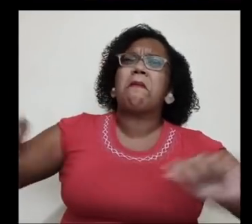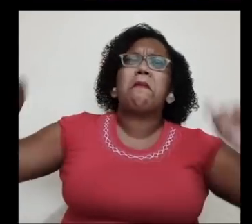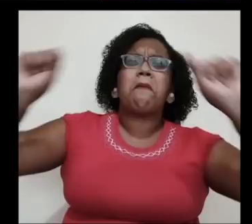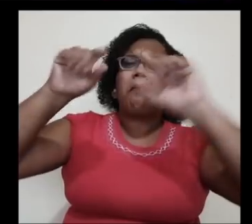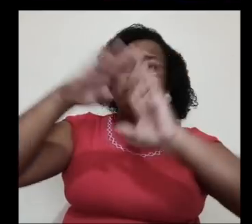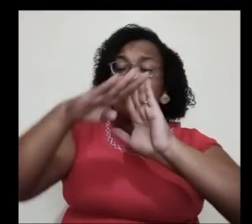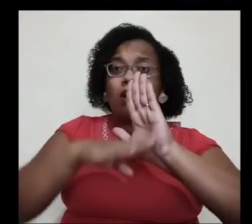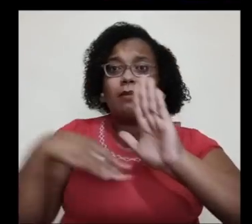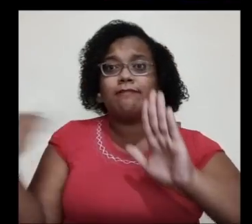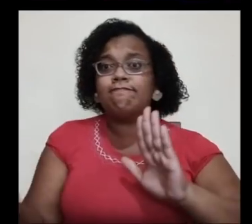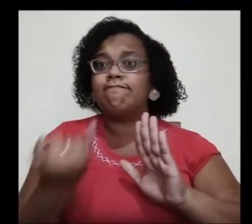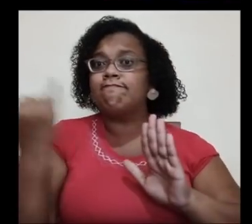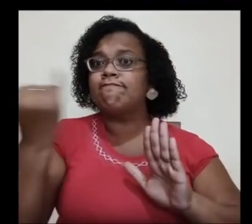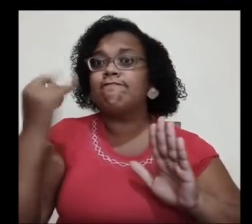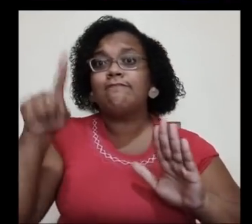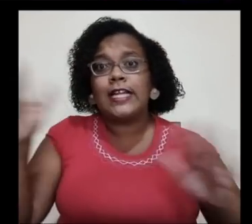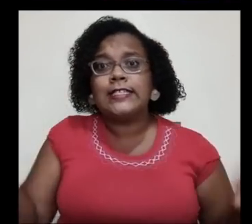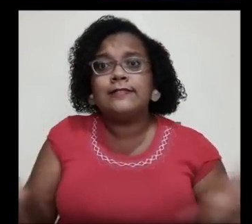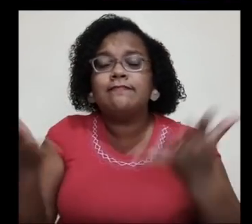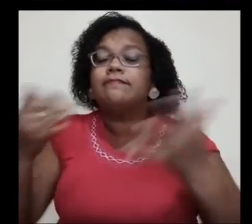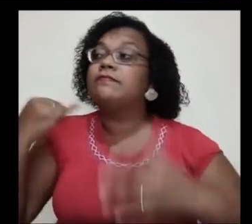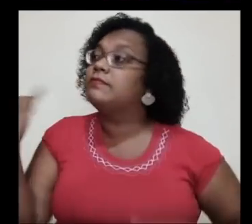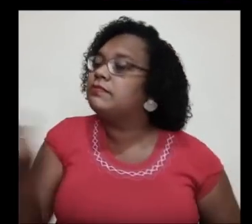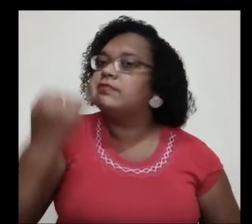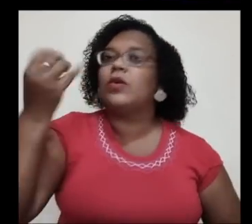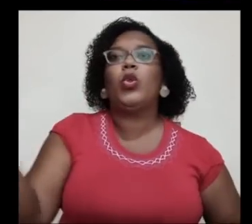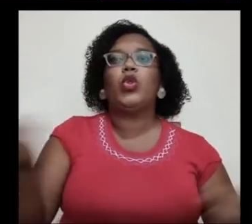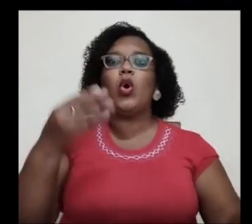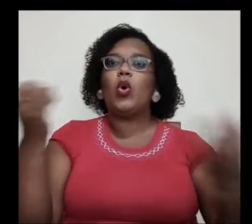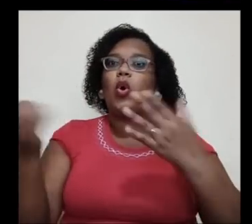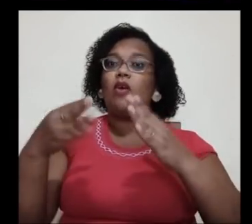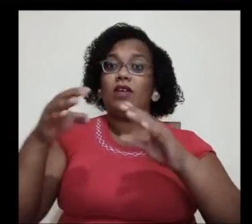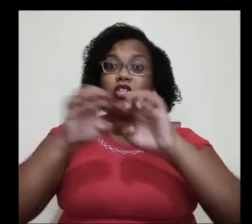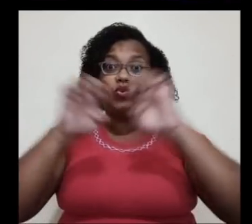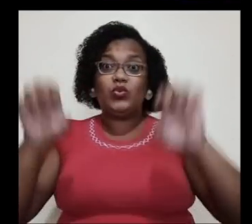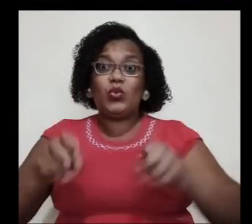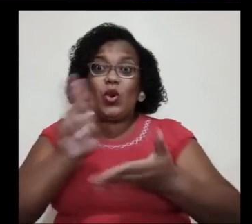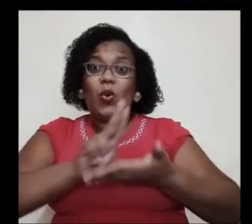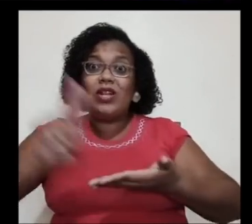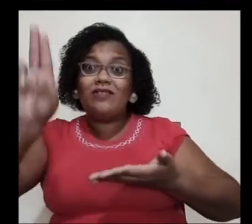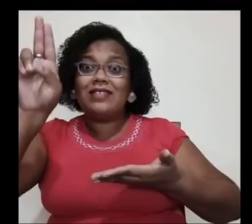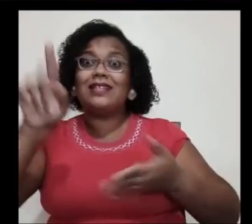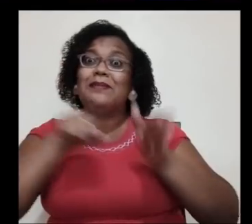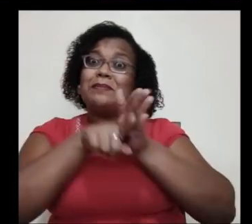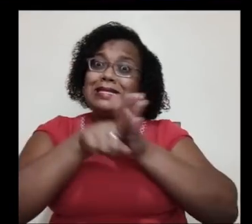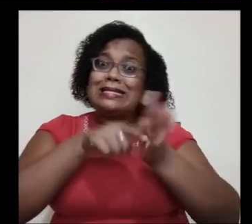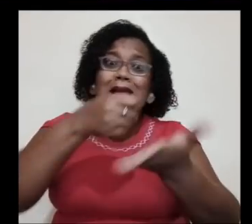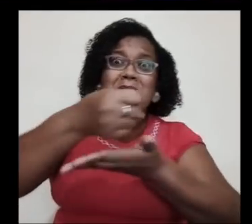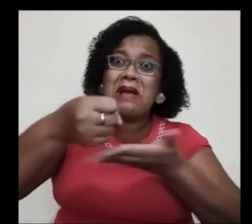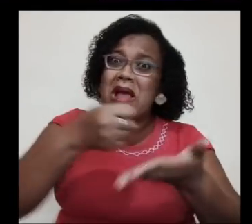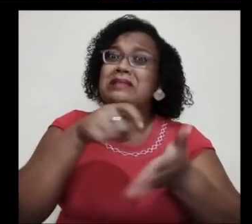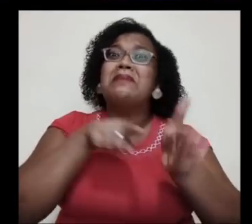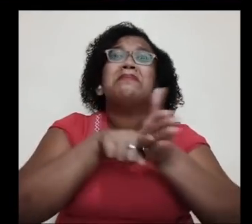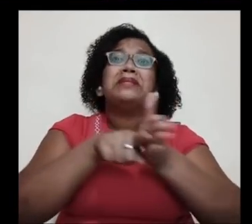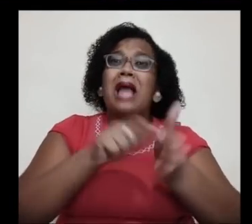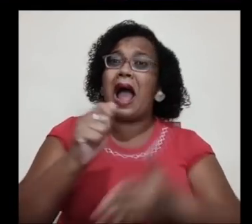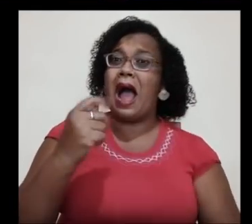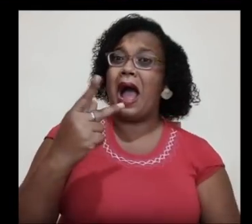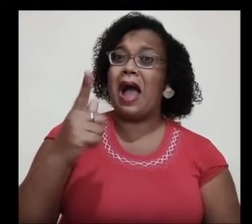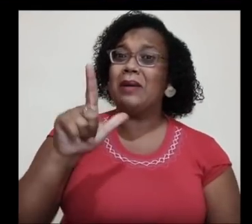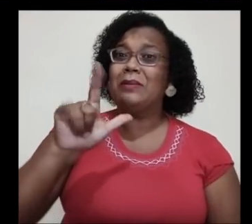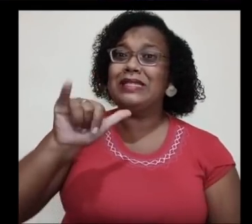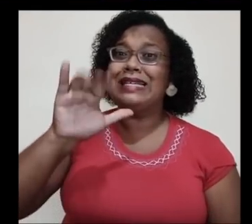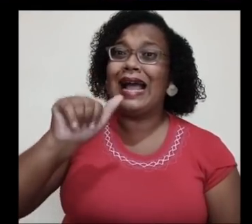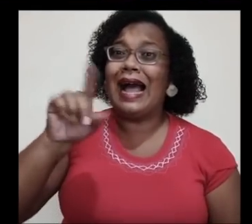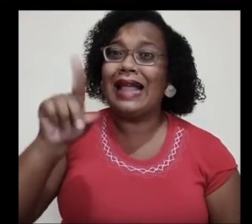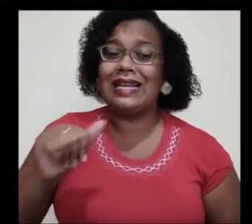pesquisa básica, para a pesquisa aplicada, para estimular a inovação nas empresas. Portanto, o fato de que 90% desse recurso